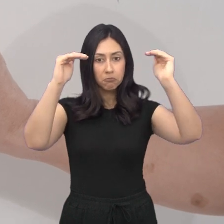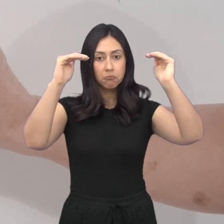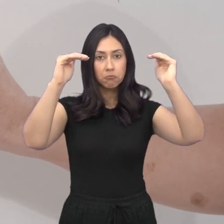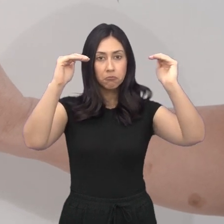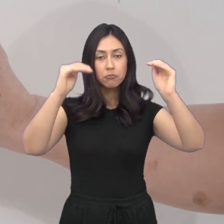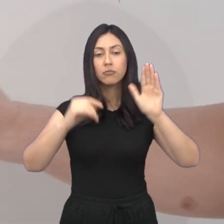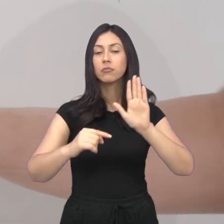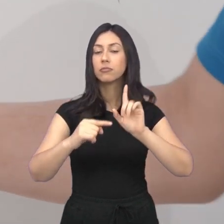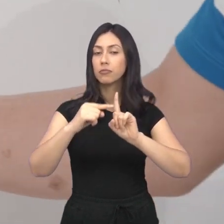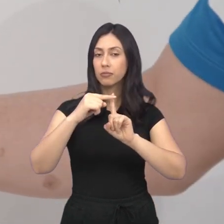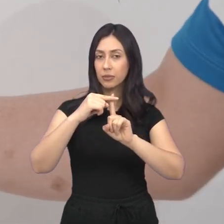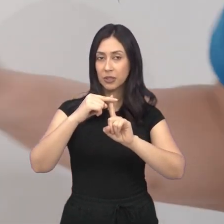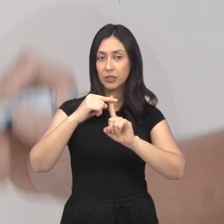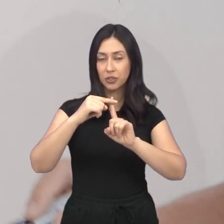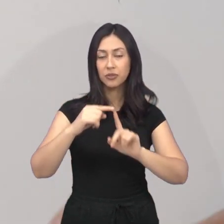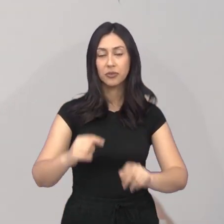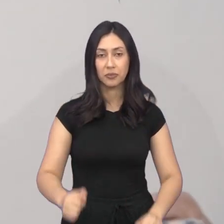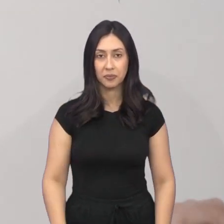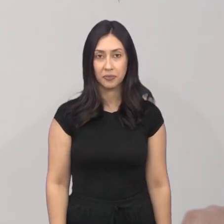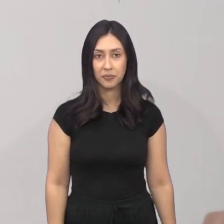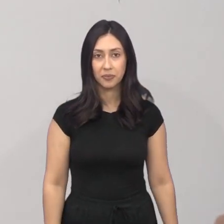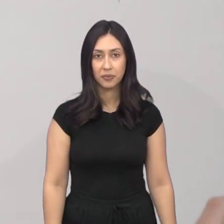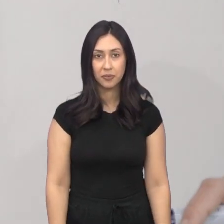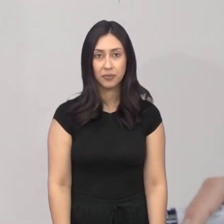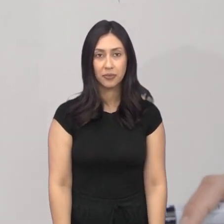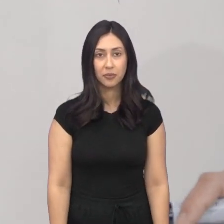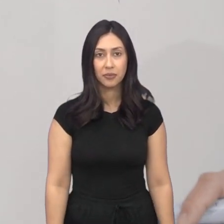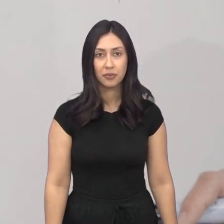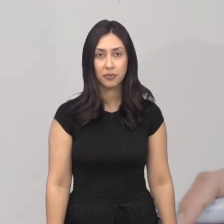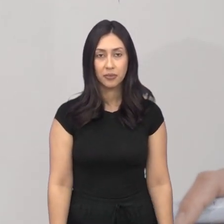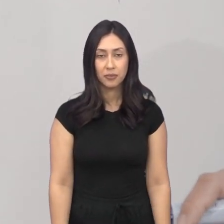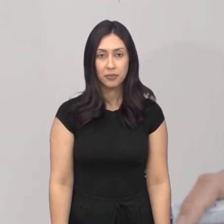x aqui, ó, ela já são em valores positivos.